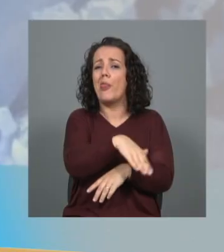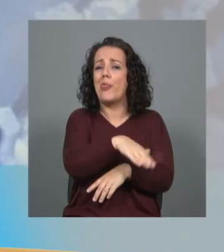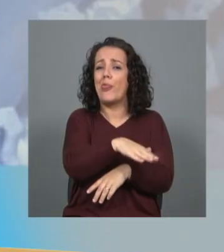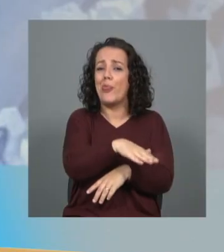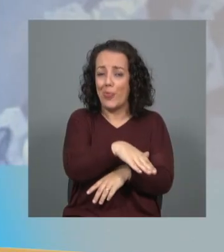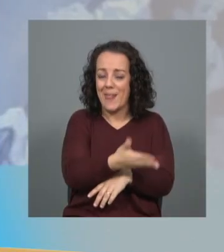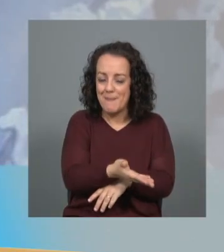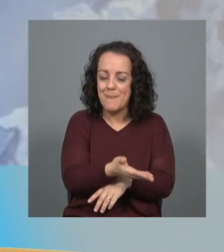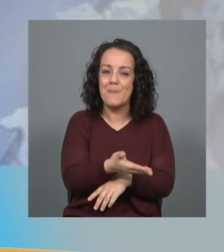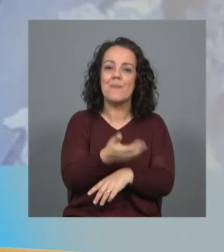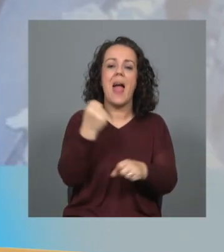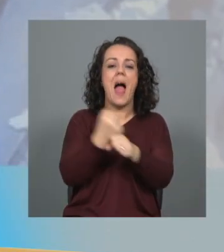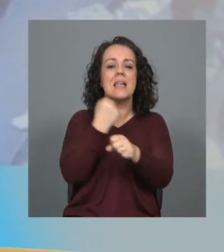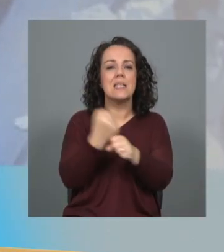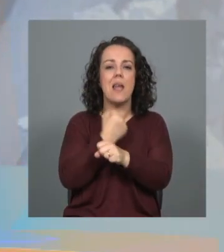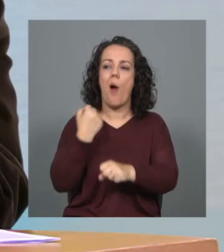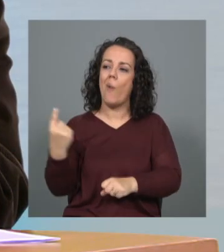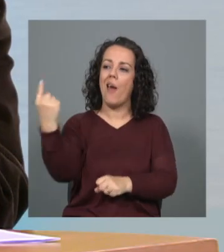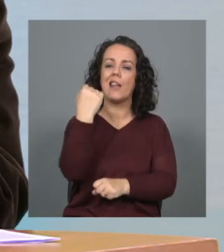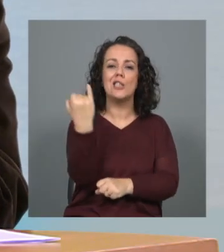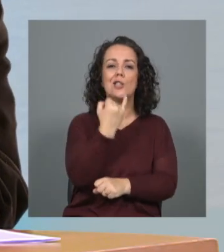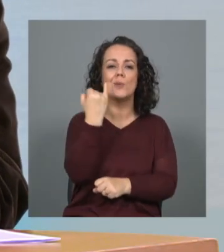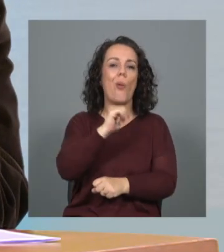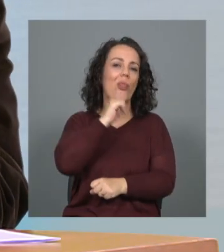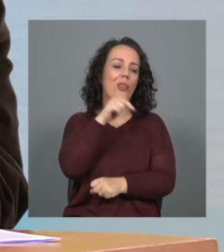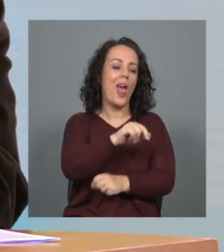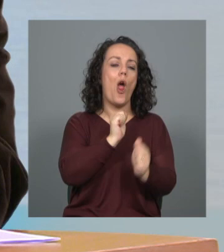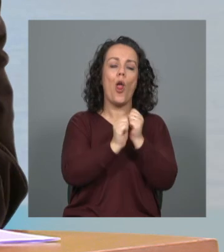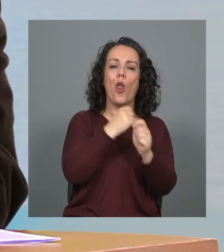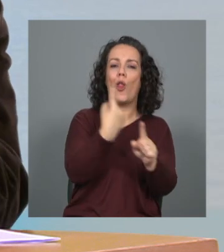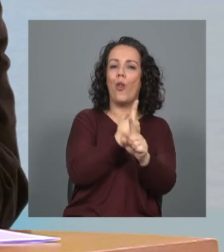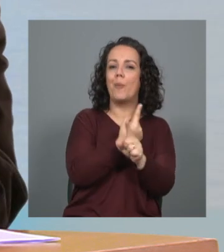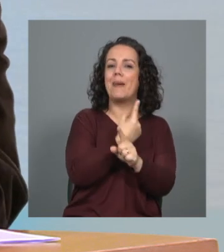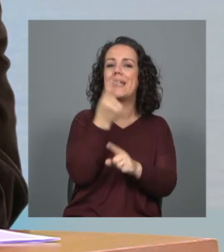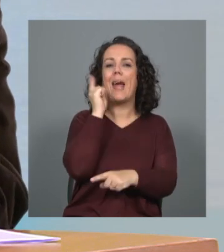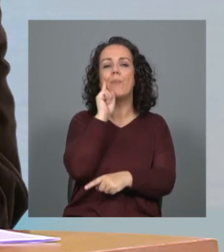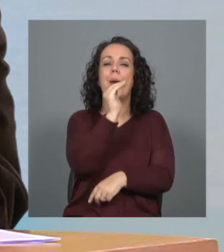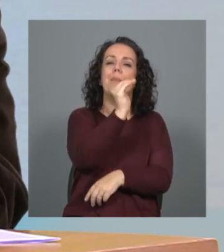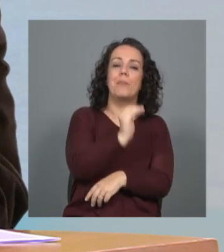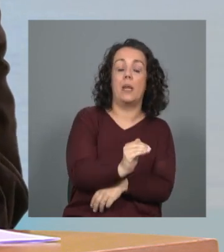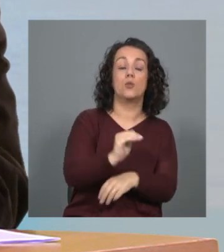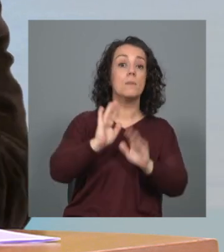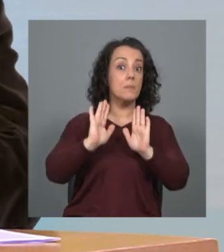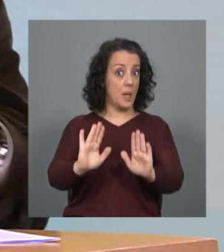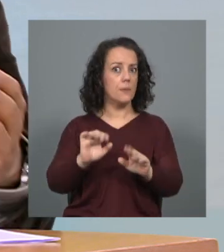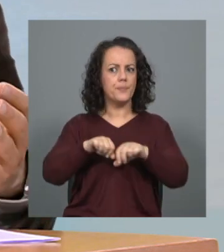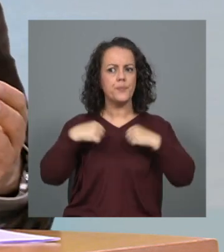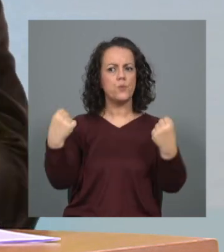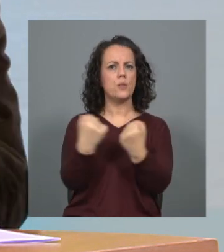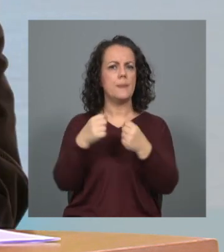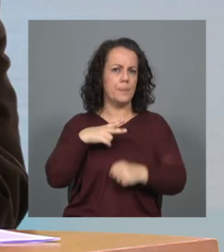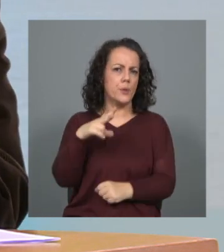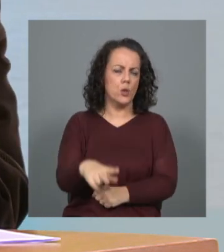iniciativas e na ação das próprias instituições. Mas percebemos hoje, e na sociedade portuguesa já temos uma distância